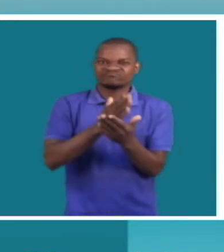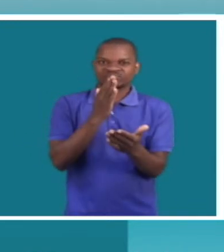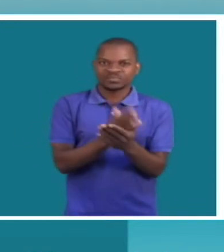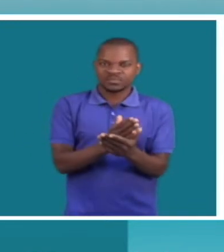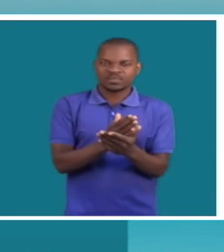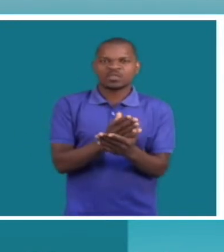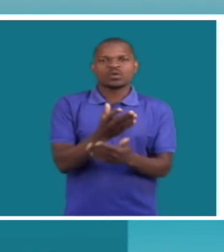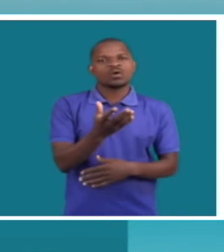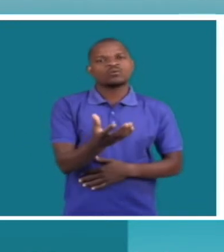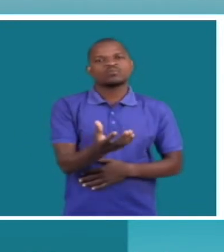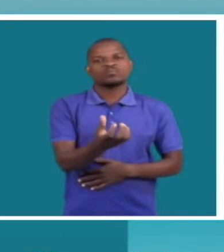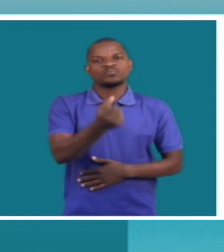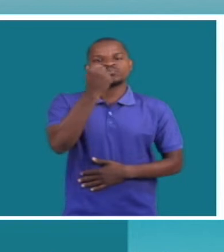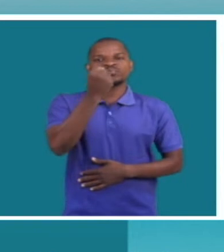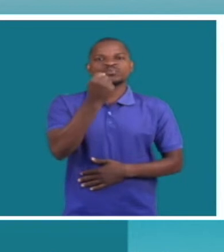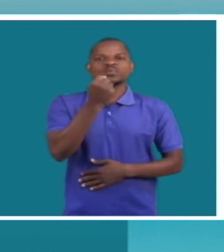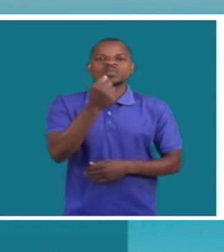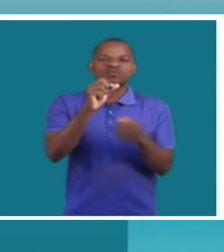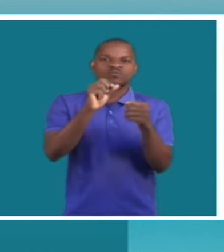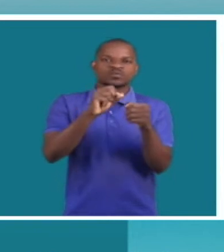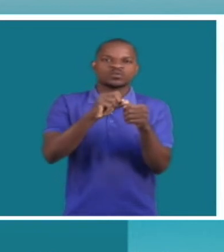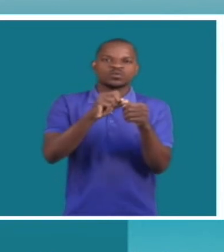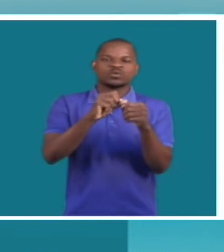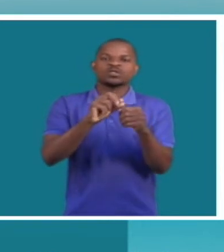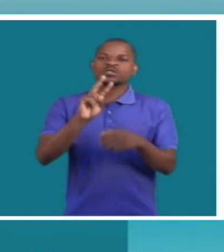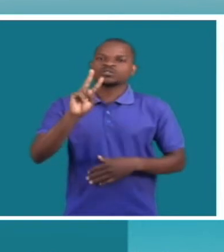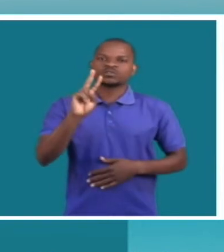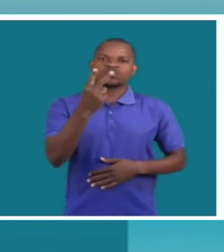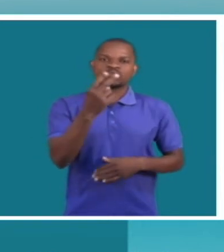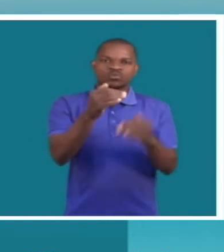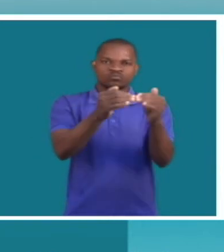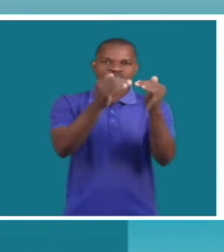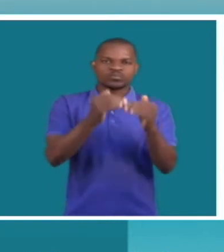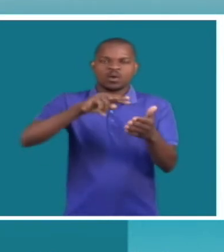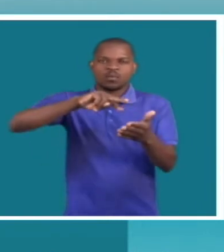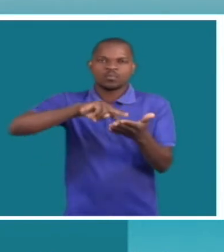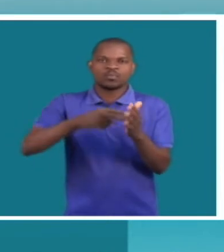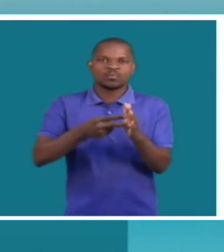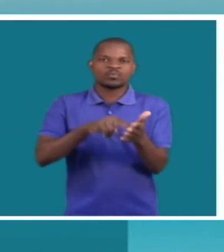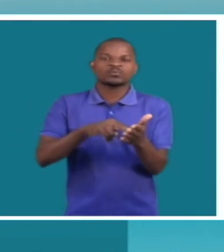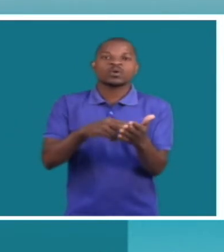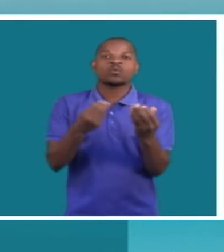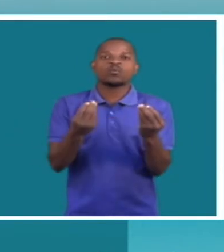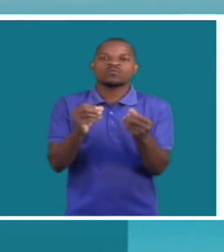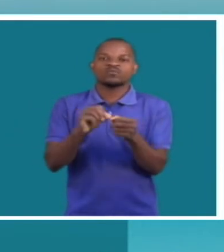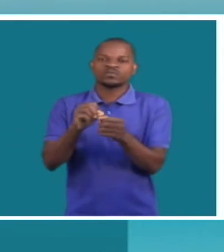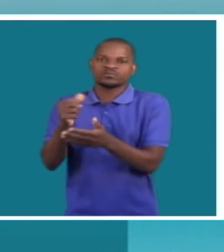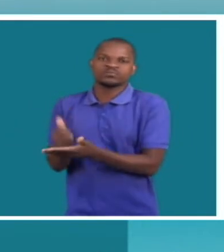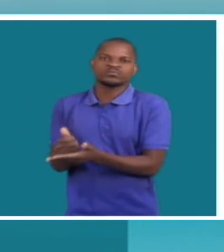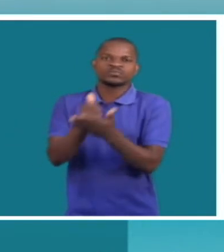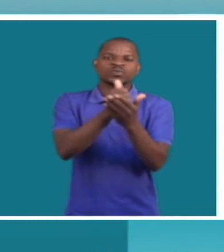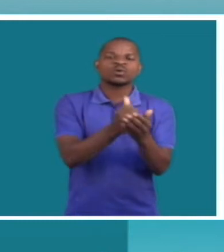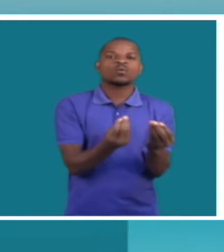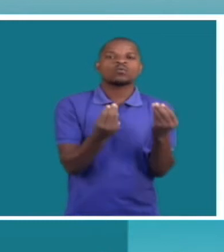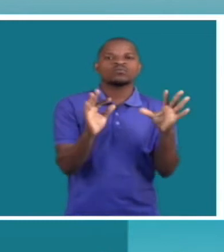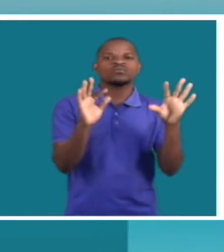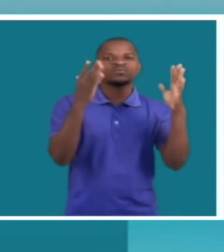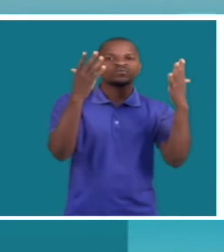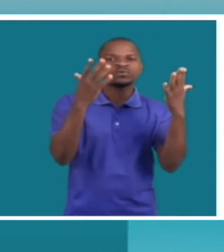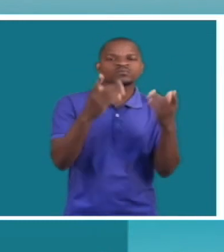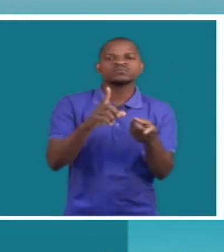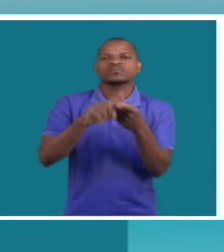dados visíveis é possível entrar-se uma segunda parte de planificação que é de apoio em termos de víveres, de